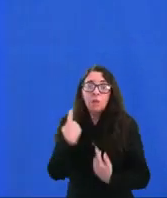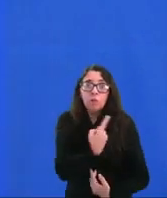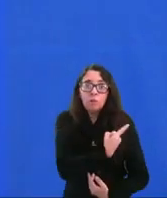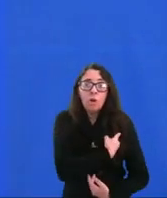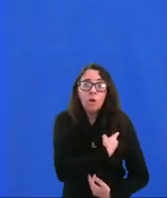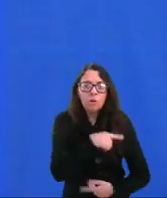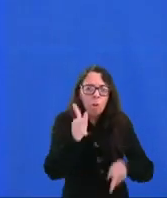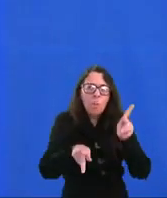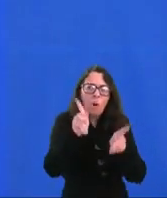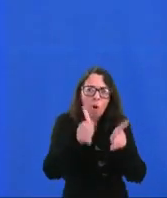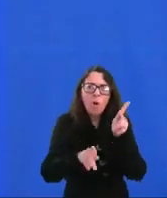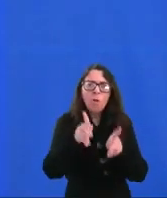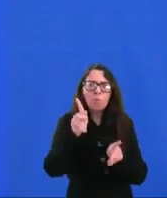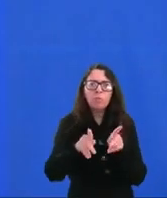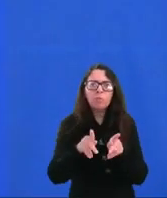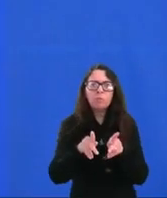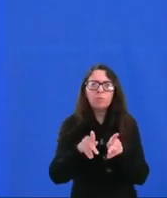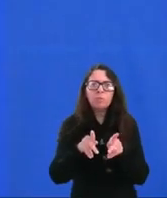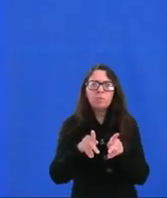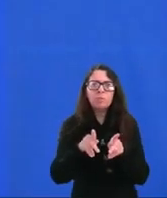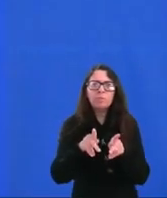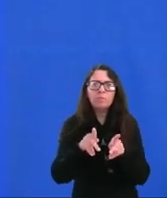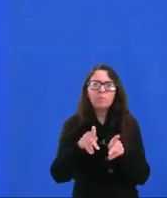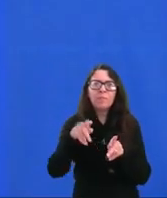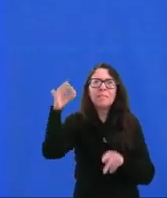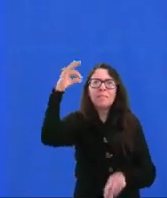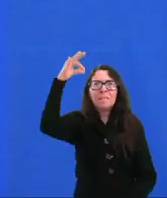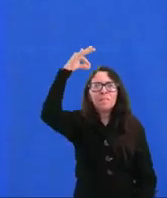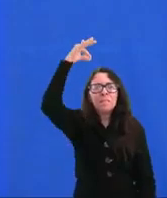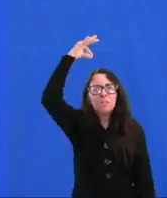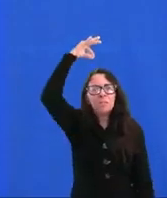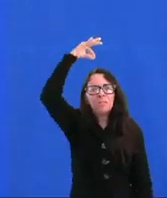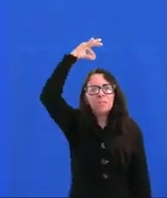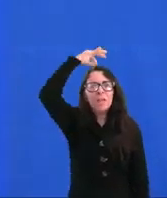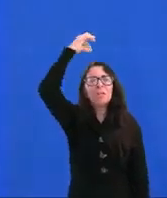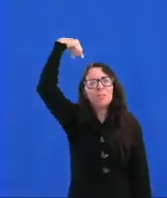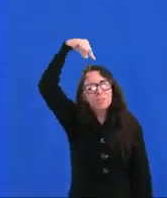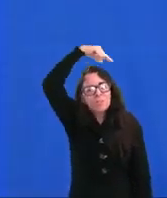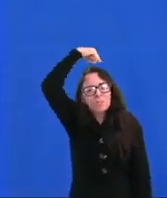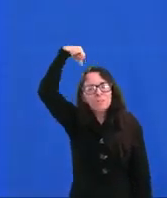separação. Deus quer que os seus filhos amem uns aos outros.